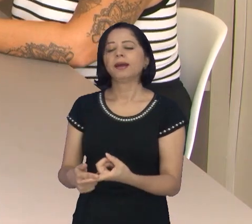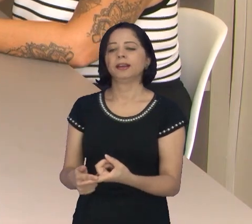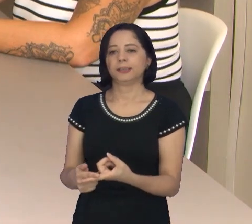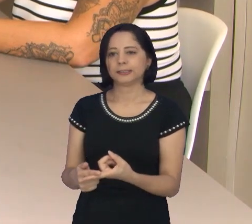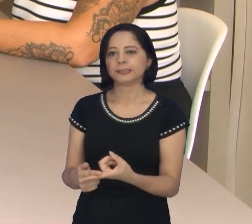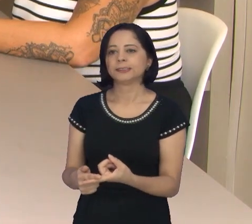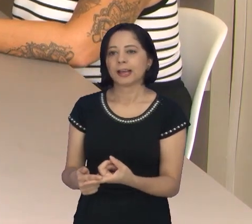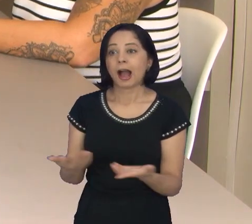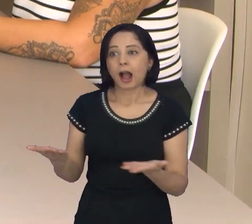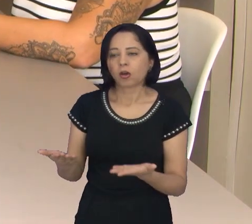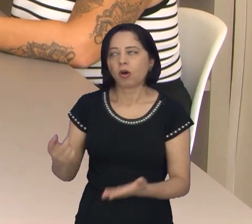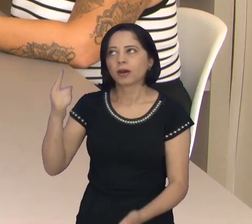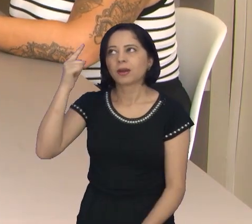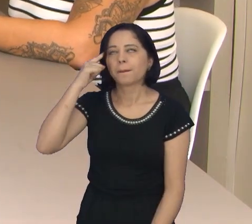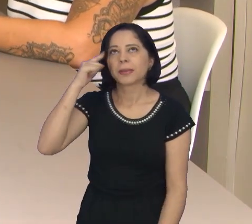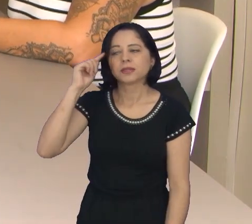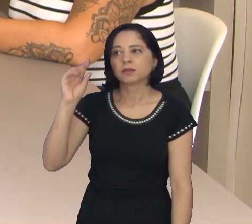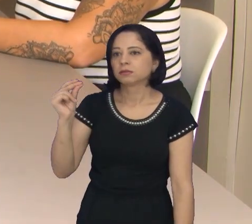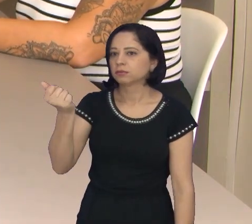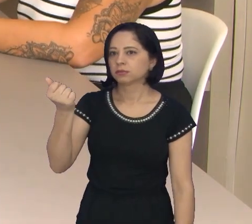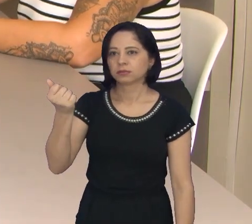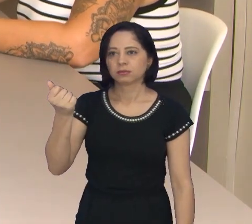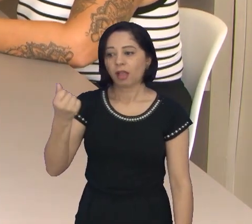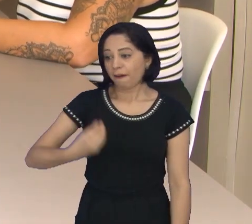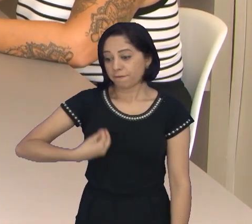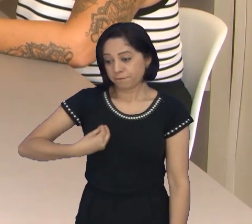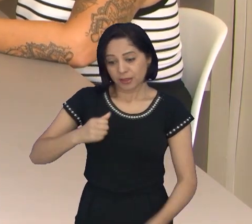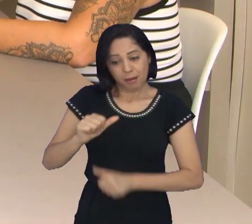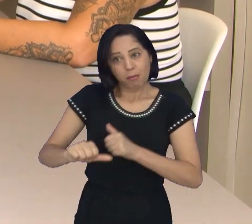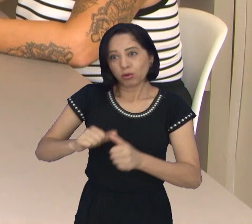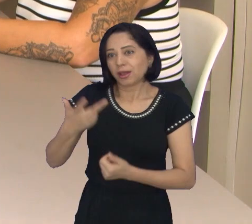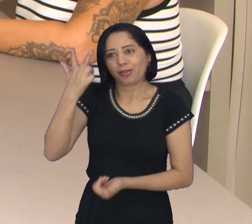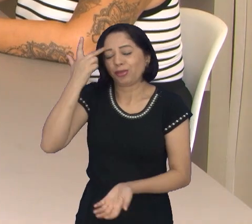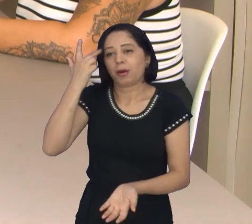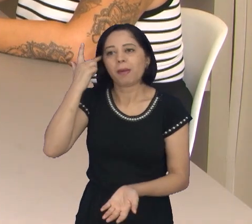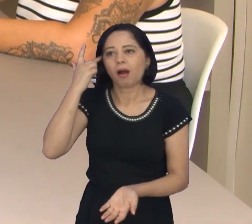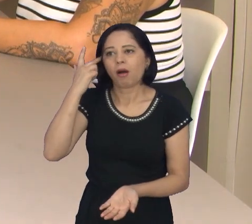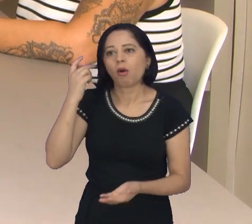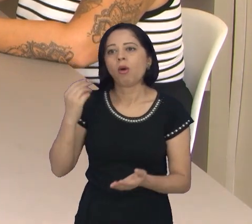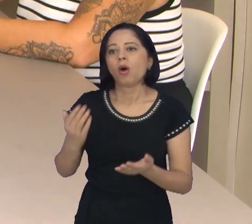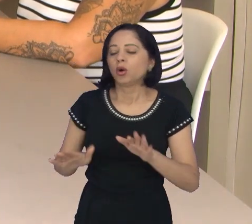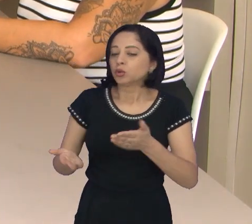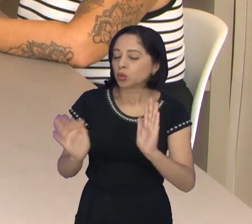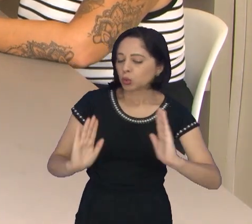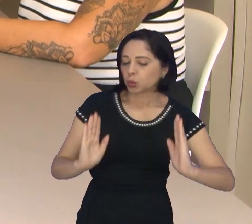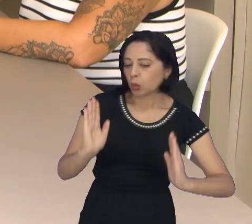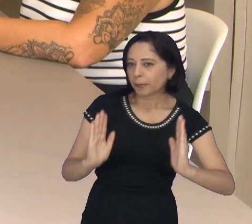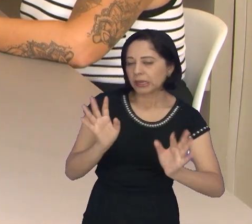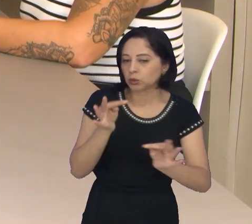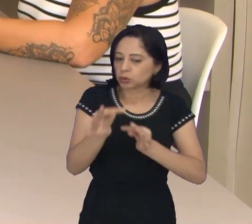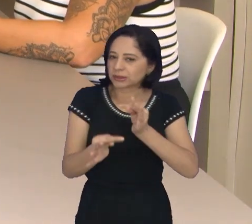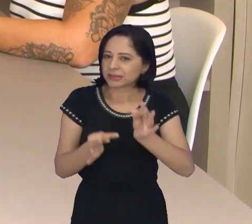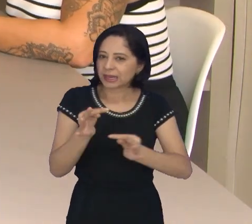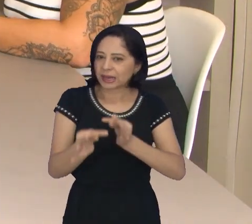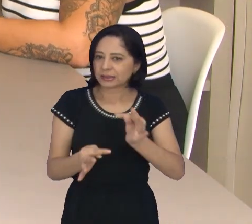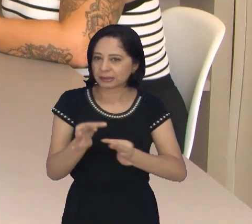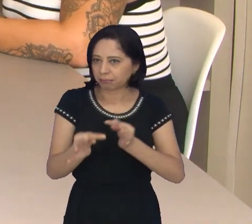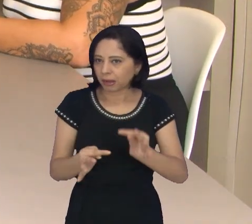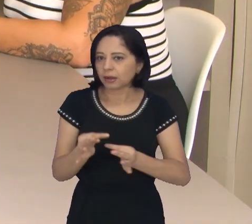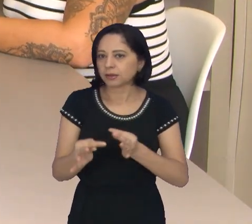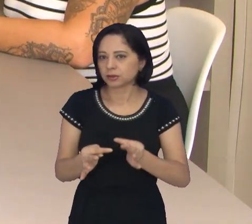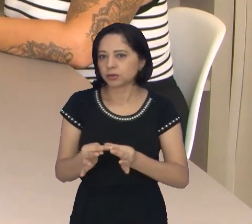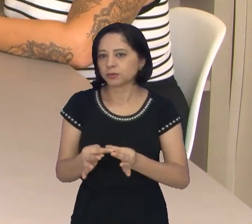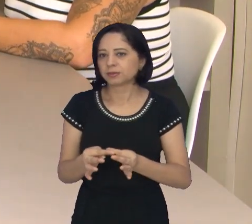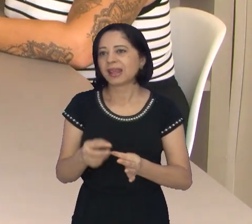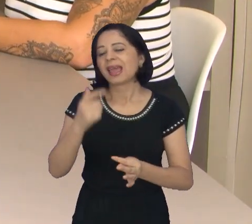esse, né, uma mulher nunca mais é a mesma. Né? Durante esse tratamento, de forma induzida,